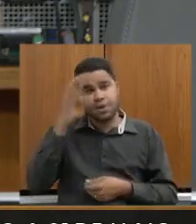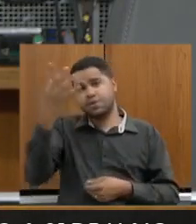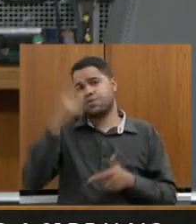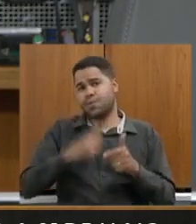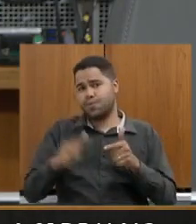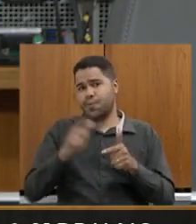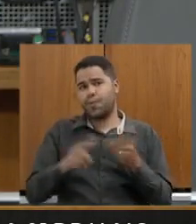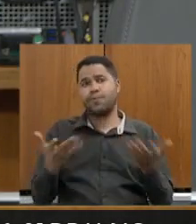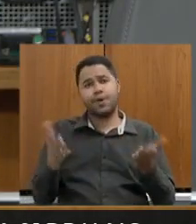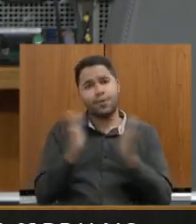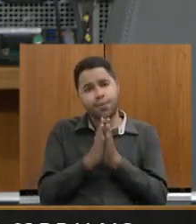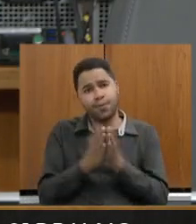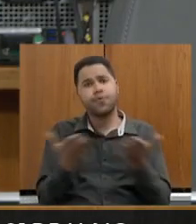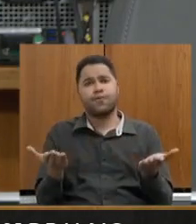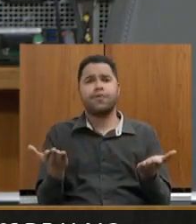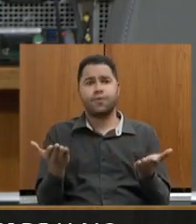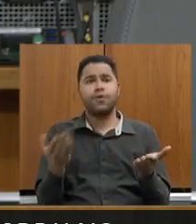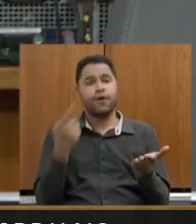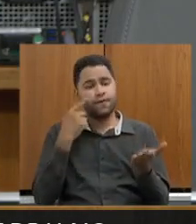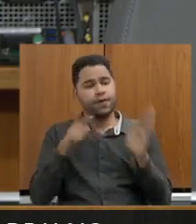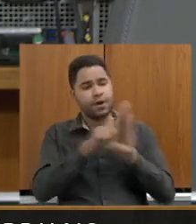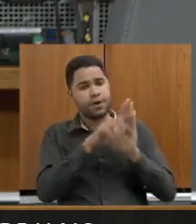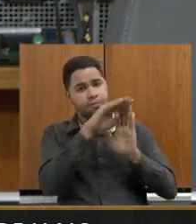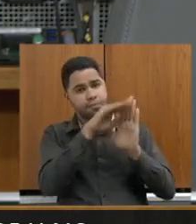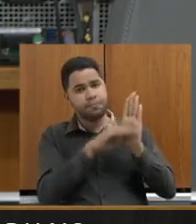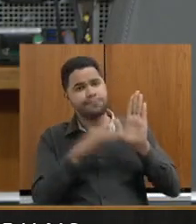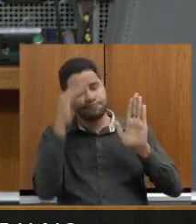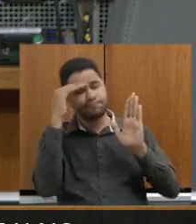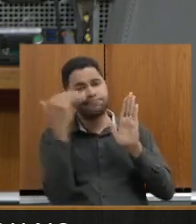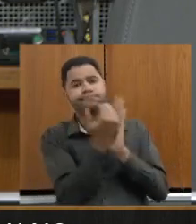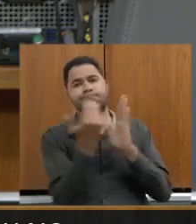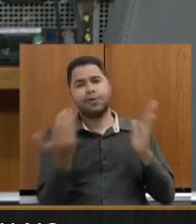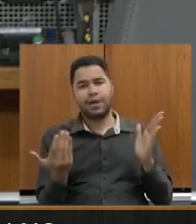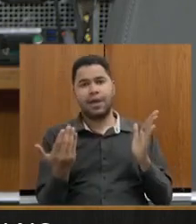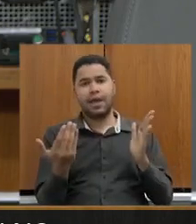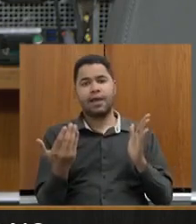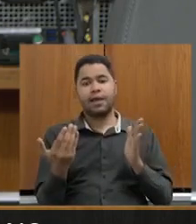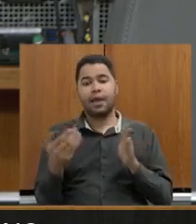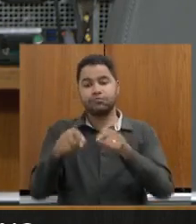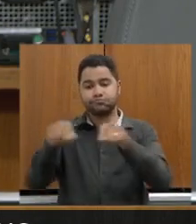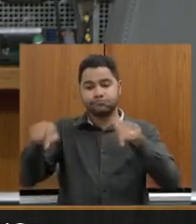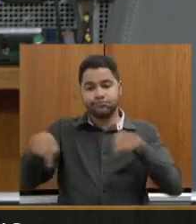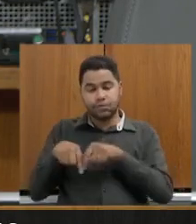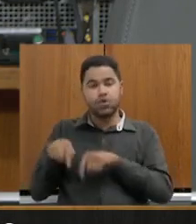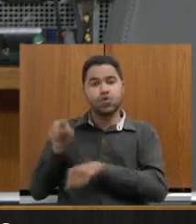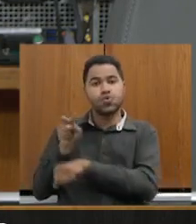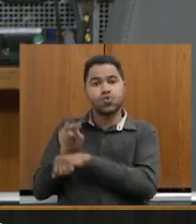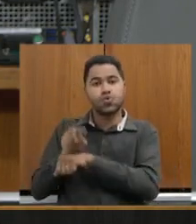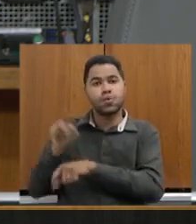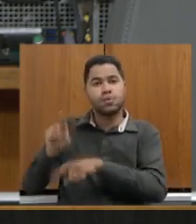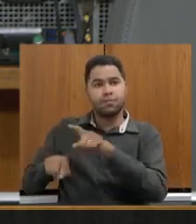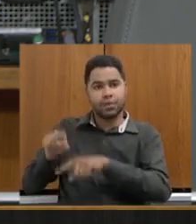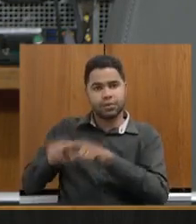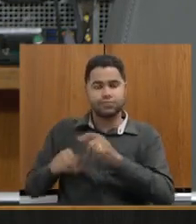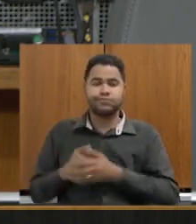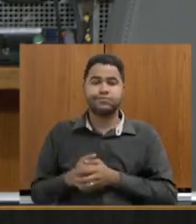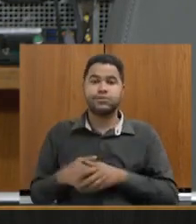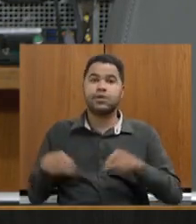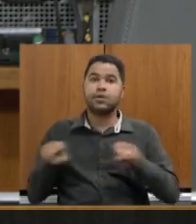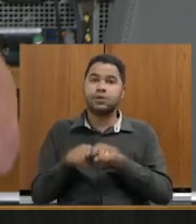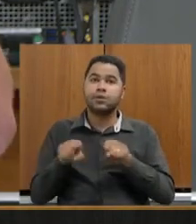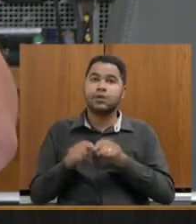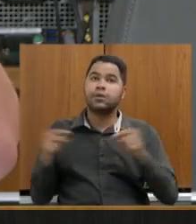impasse Doutor Joaquim precisamos cumprir a lei tá em relação as cadeias de Custódia que esse algo muito sério em